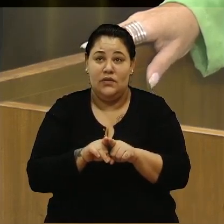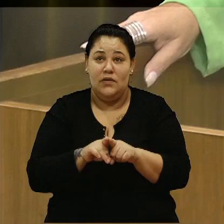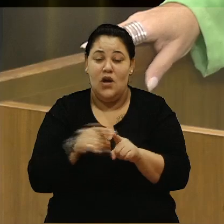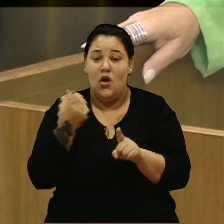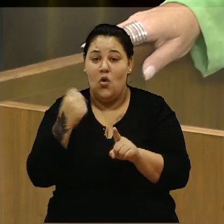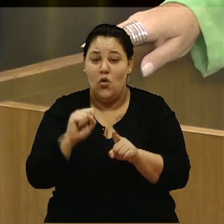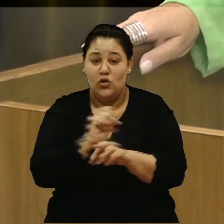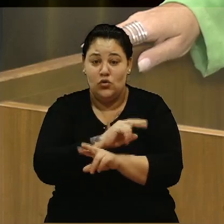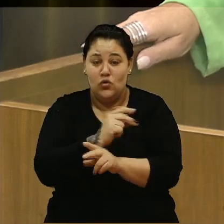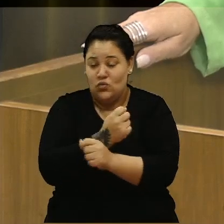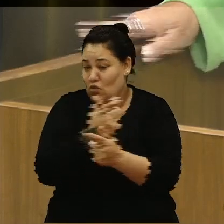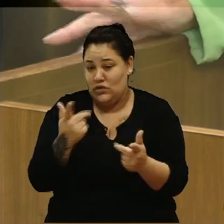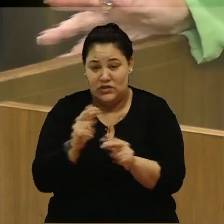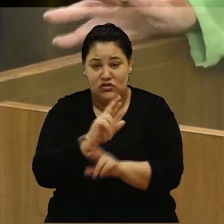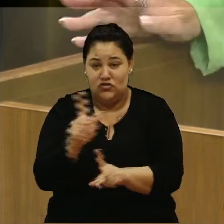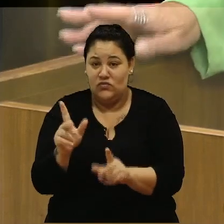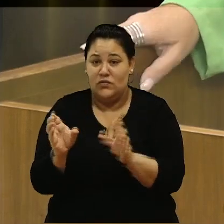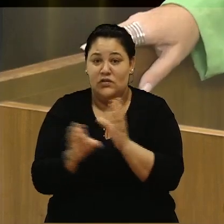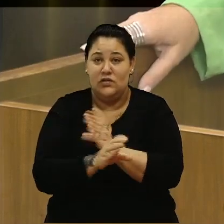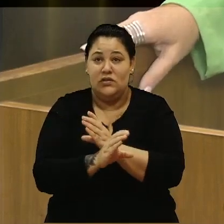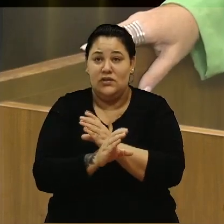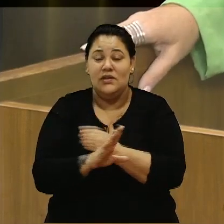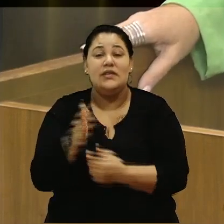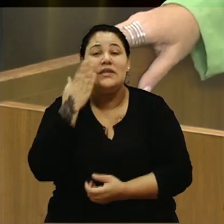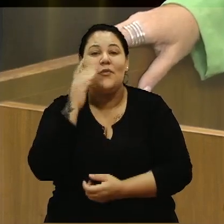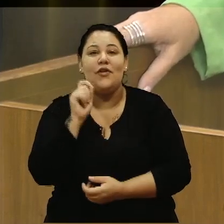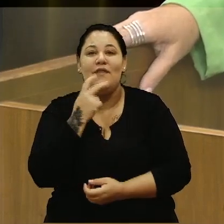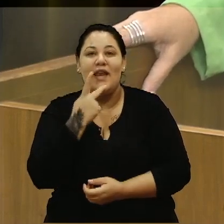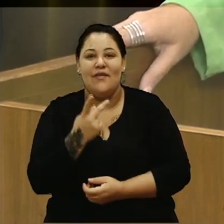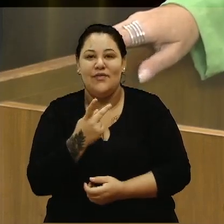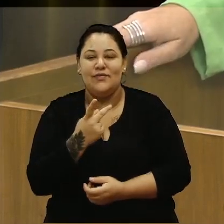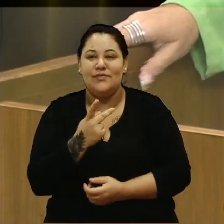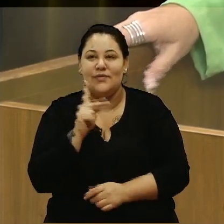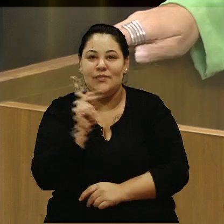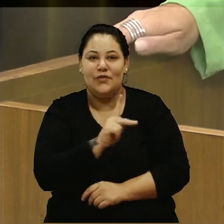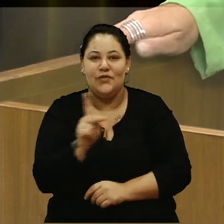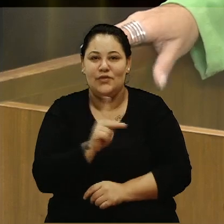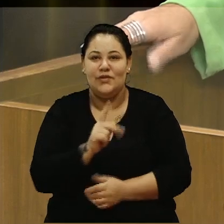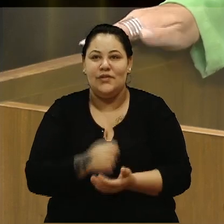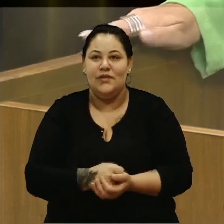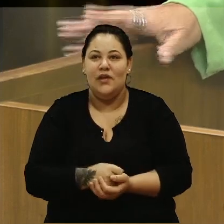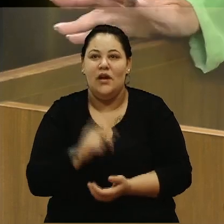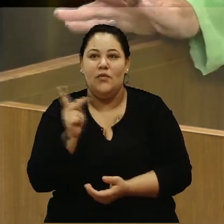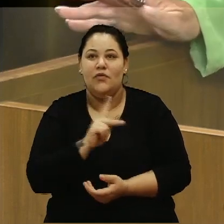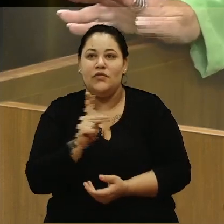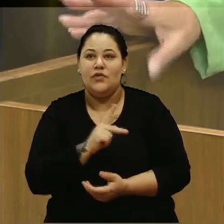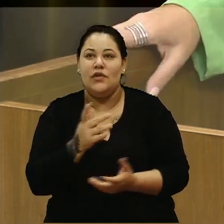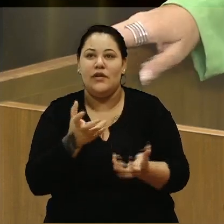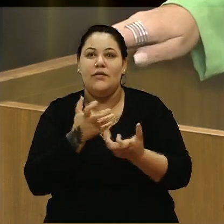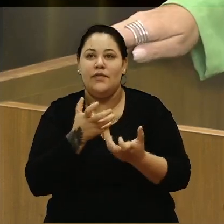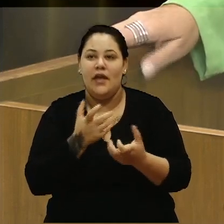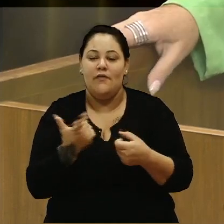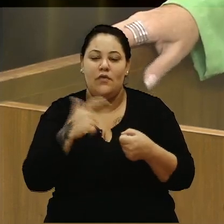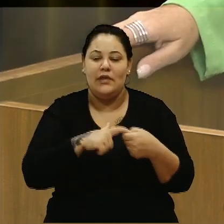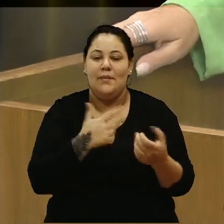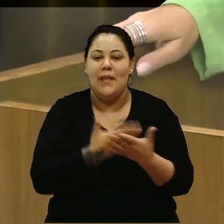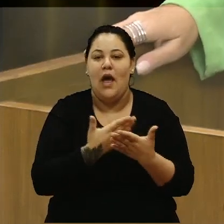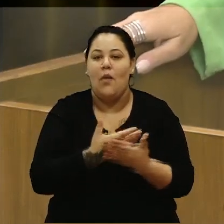coisas diferentes. Sabe o que diziam das professoras? As professoras não querem voltar para a sala de aula porque tá bom ficar em